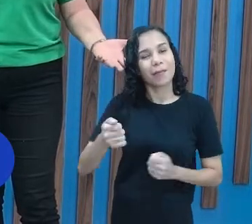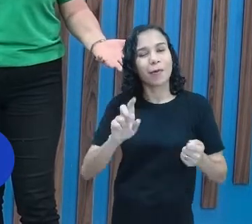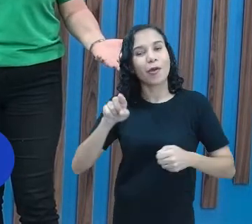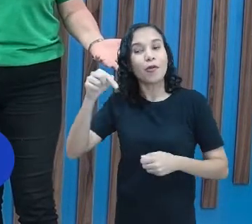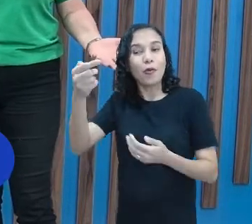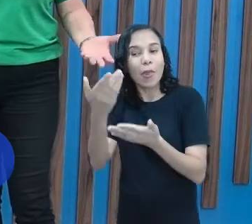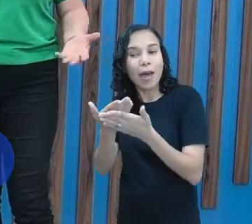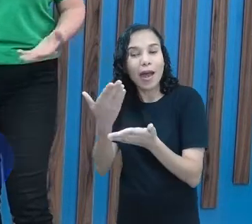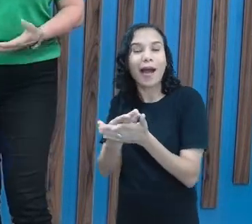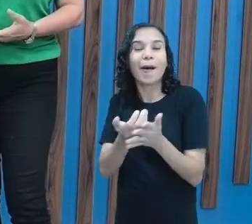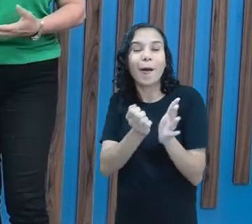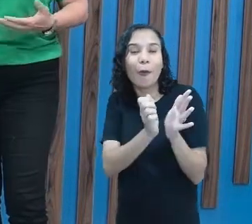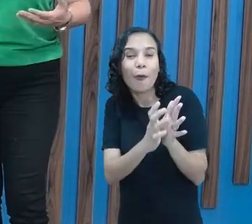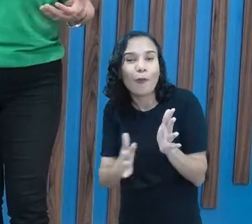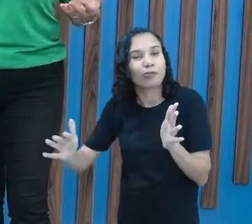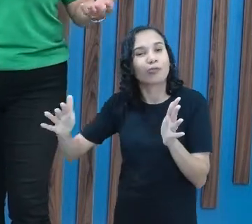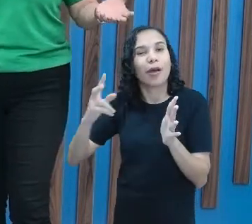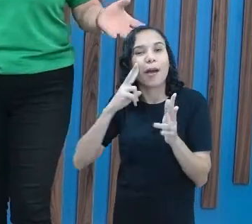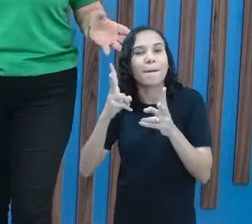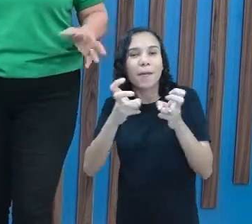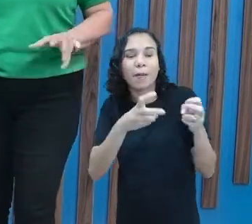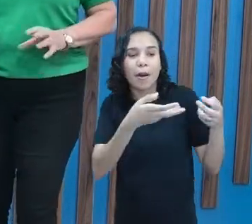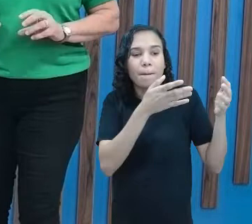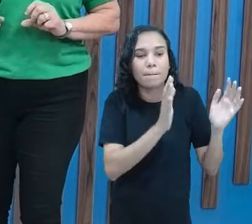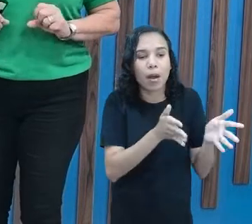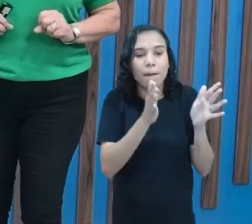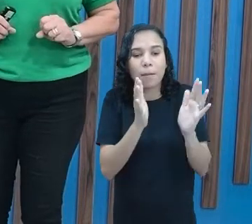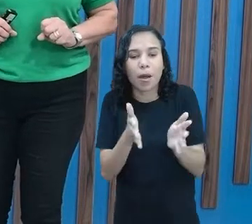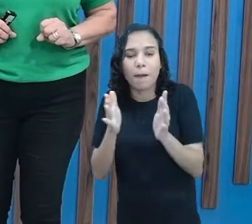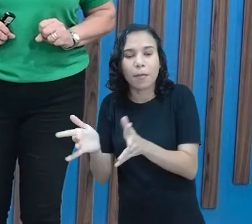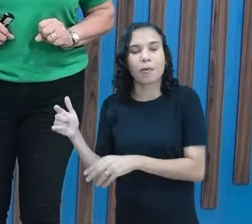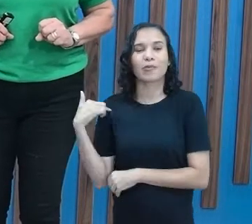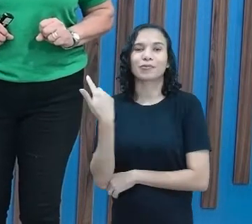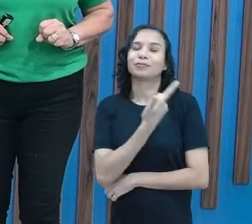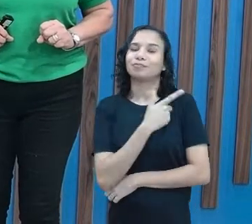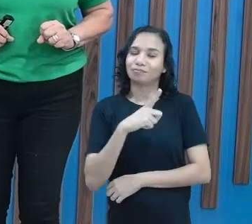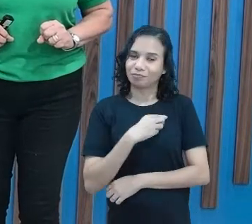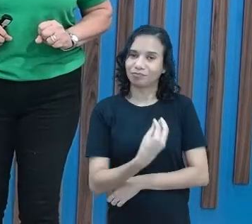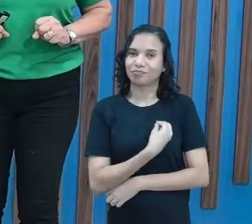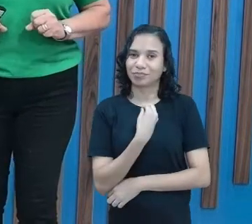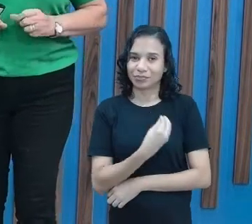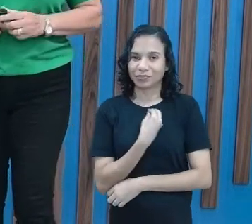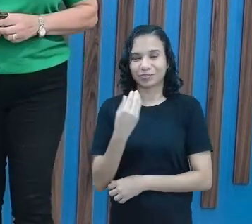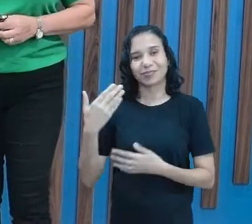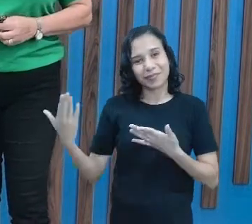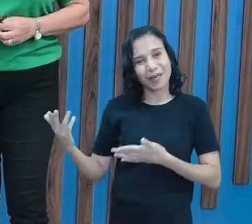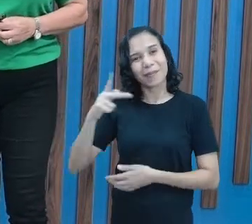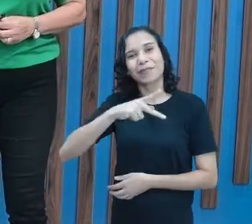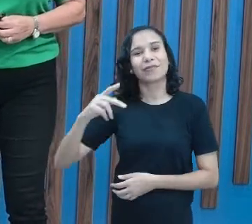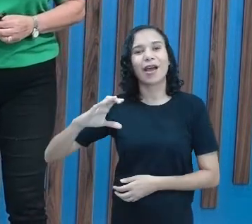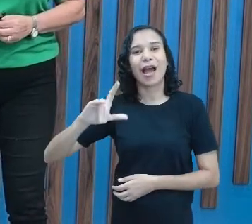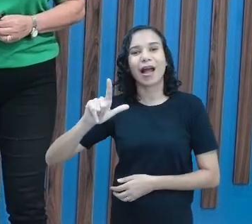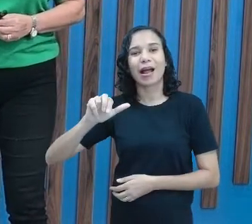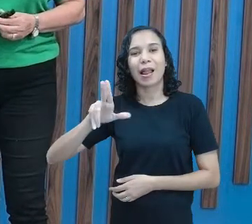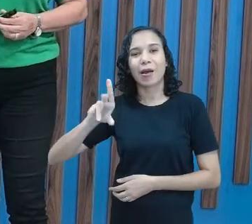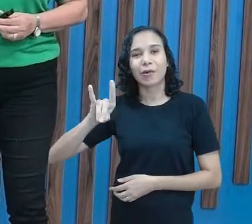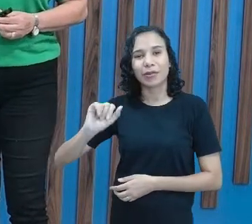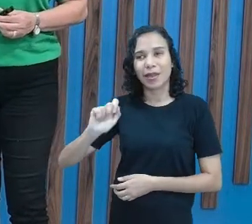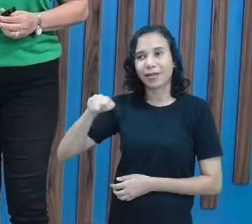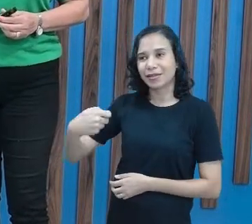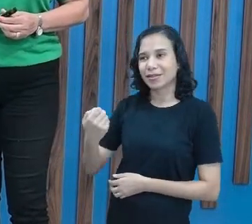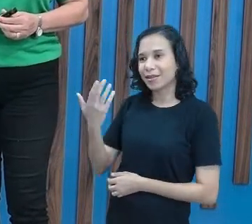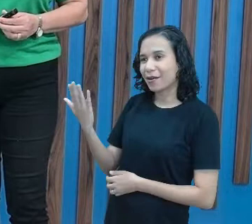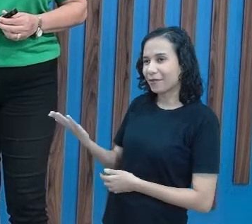essa nossa aula para ver todas essas etapas aí pelos quais nós passamos. Sou a professora Cláudia Andrade